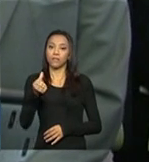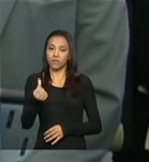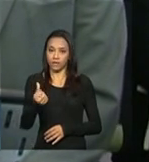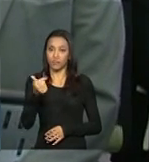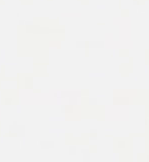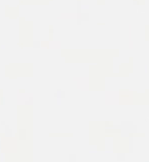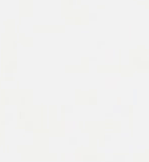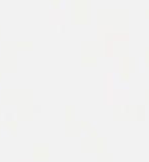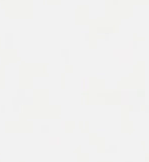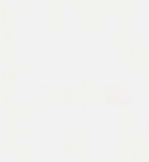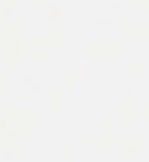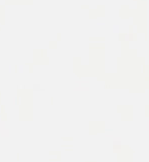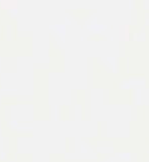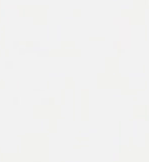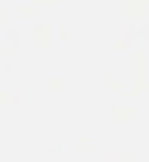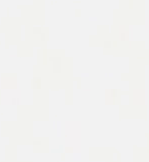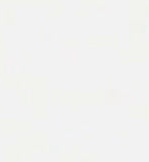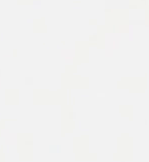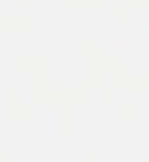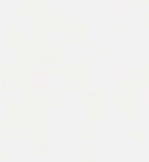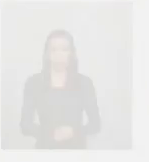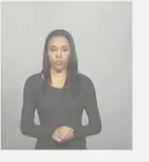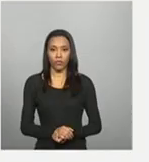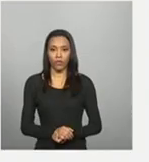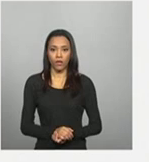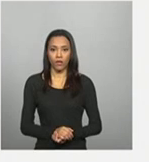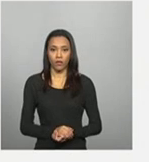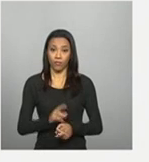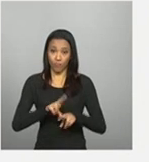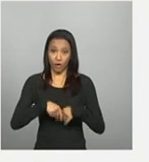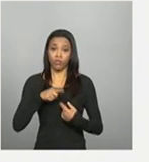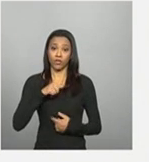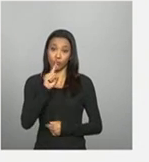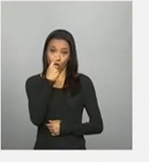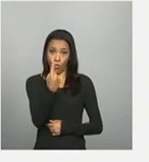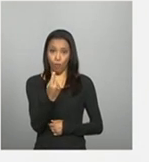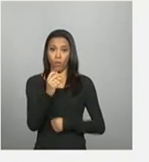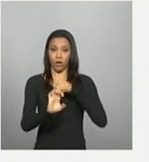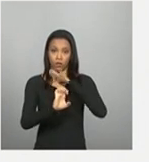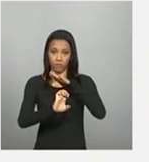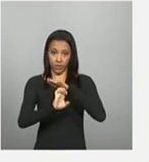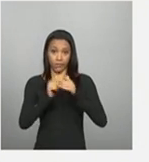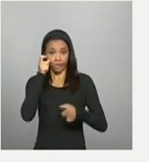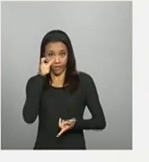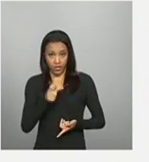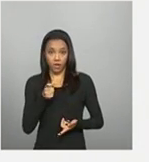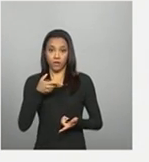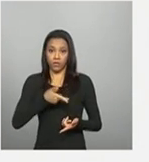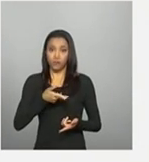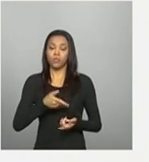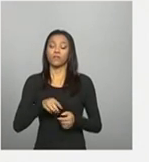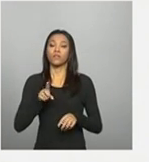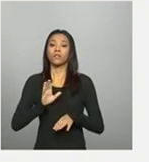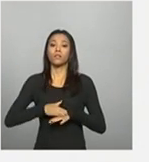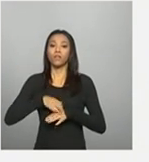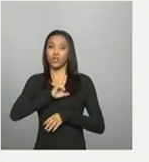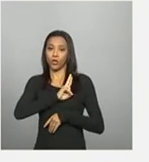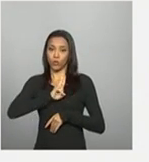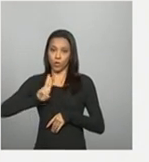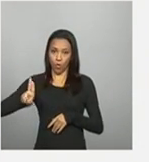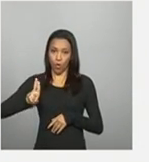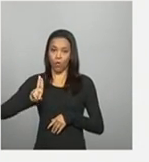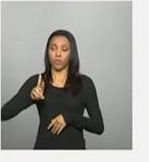R$ 17.228.165,67 ano. Em razão de haver apenas uma proponente com valor de receita anual permitida válido, em nome da Comissão Especial de